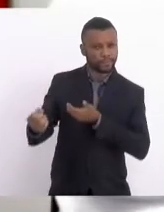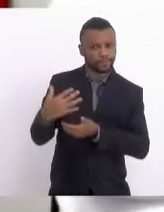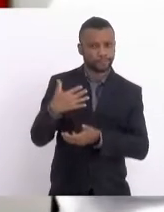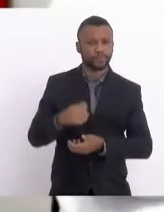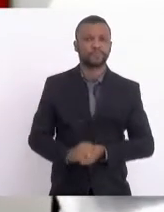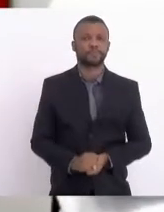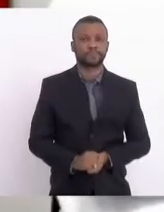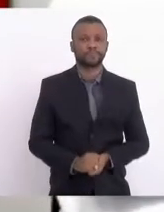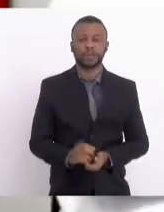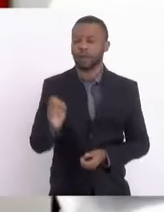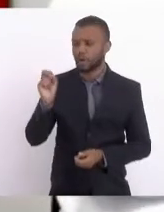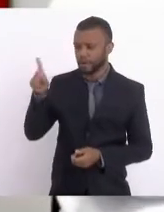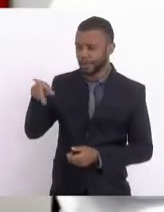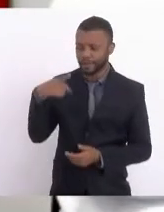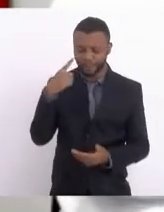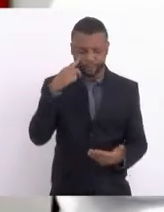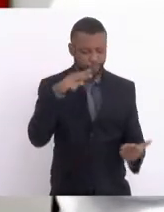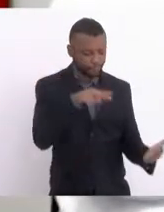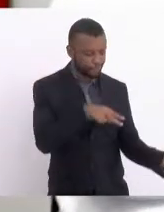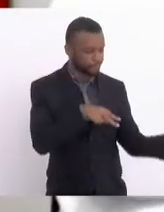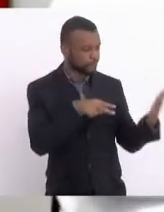Olha o sim.